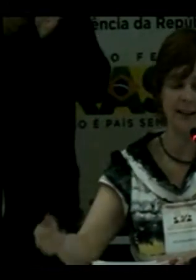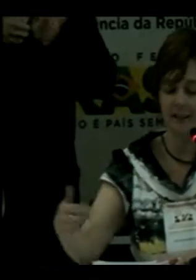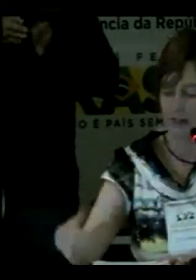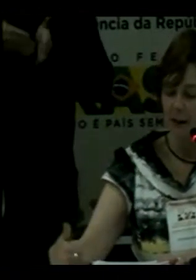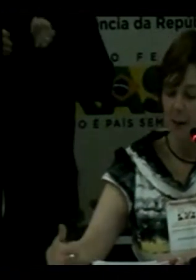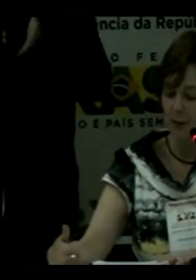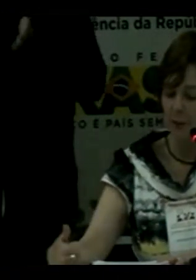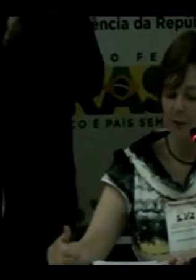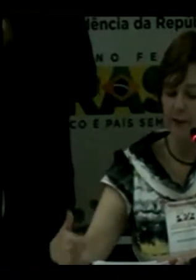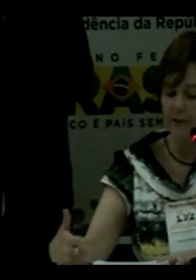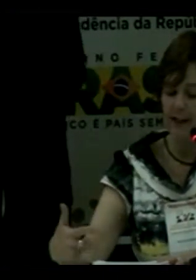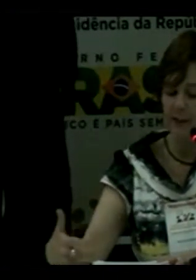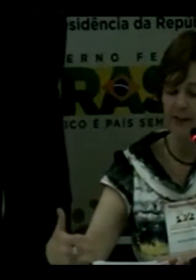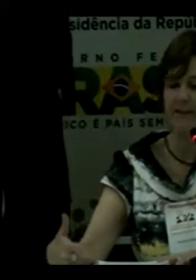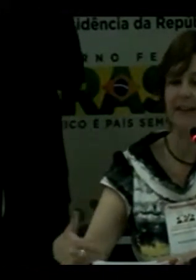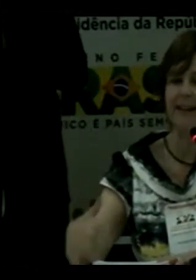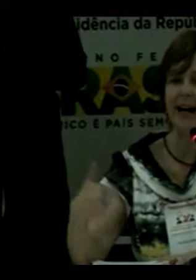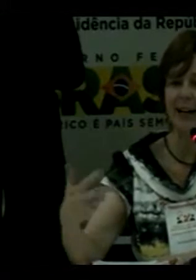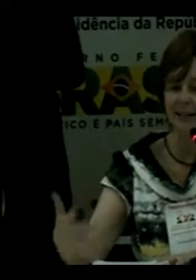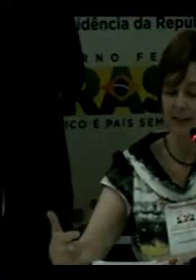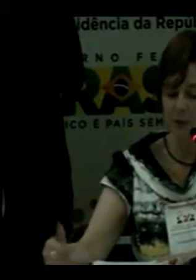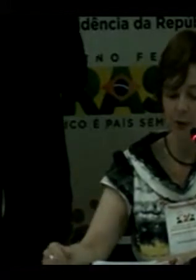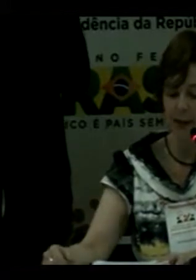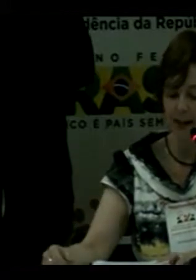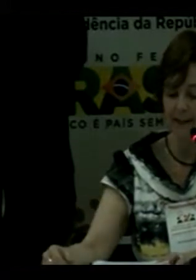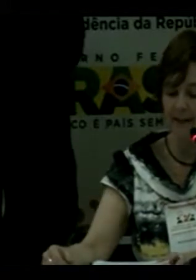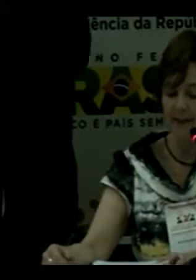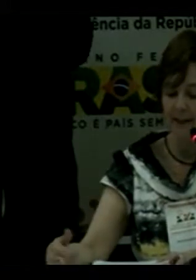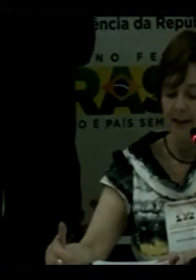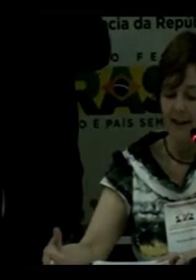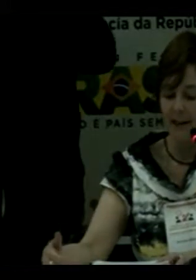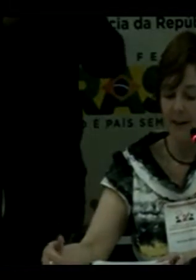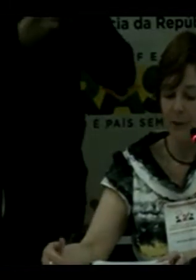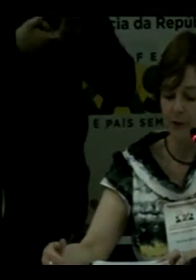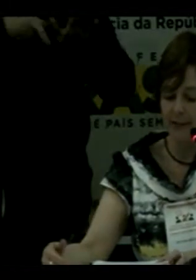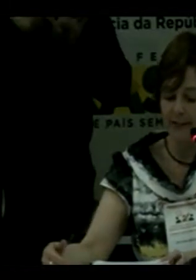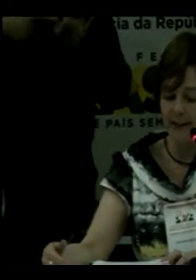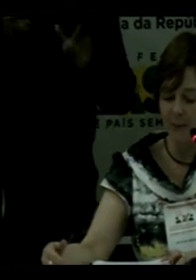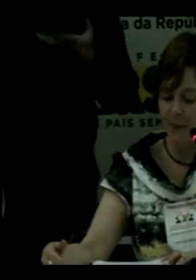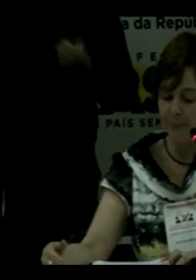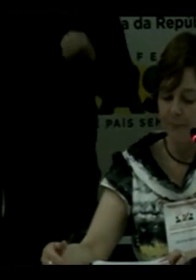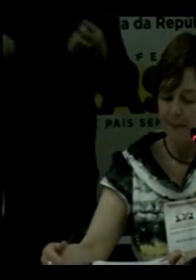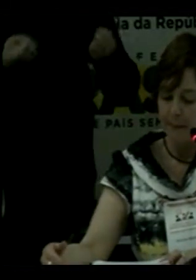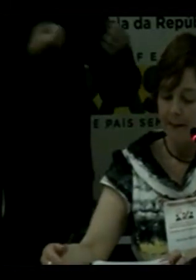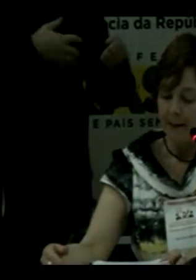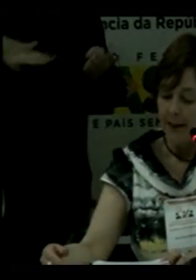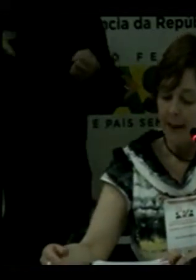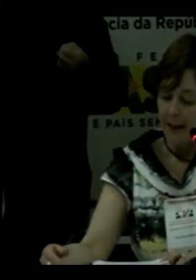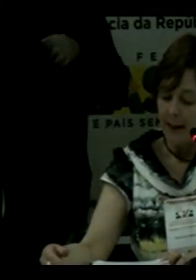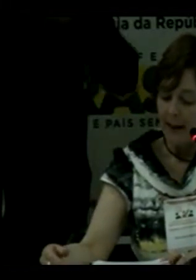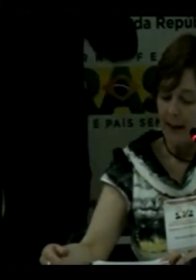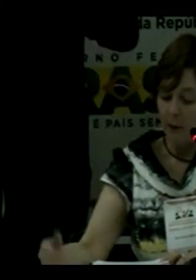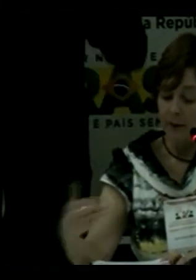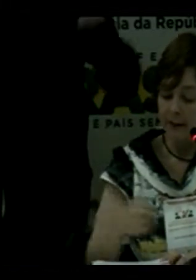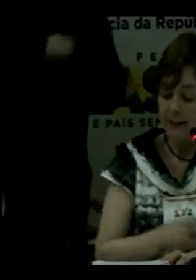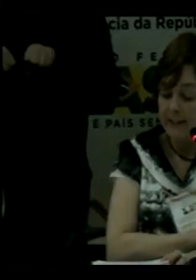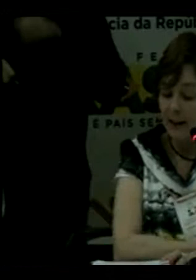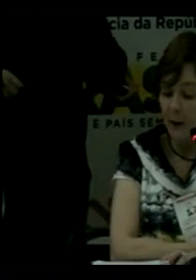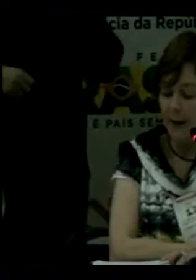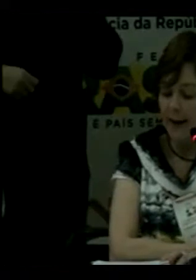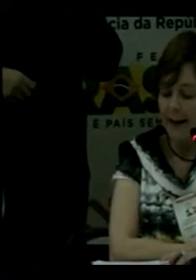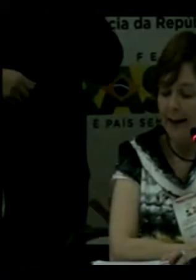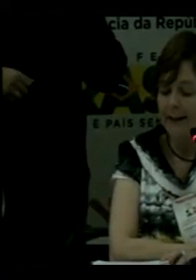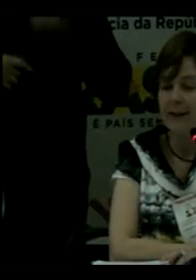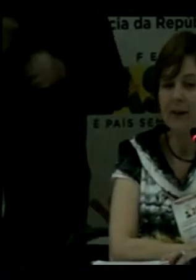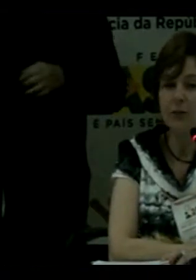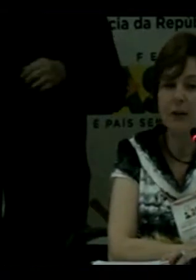todas elas, possam estar representadas e consideradas no sistema. Outra